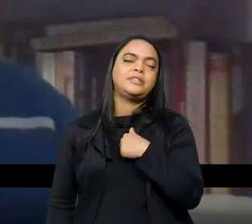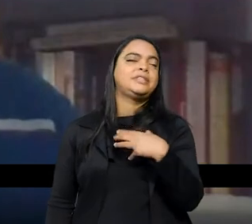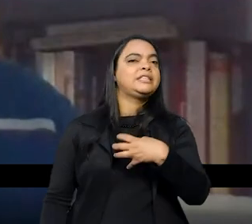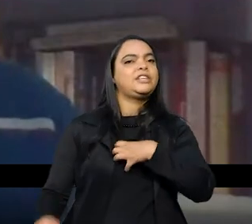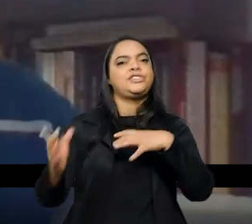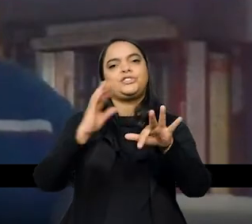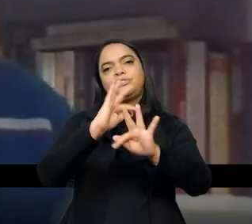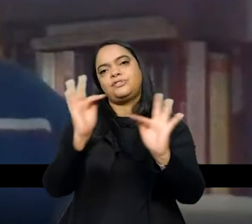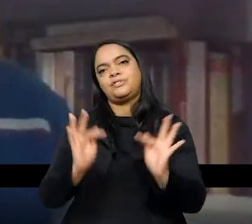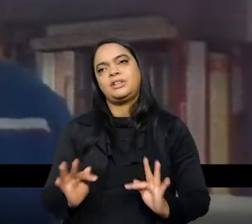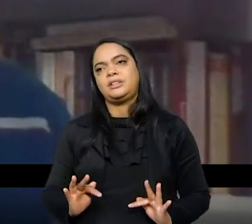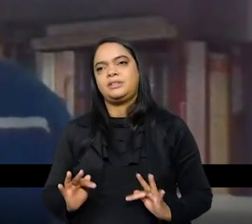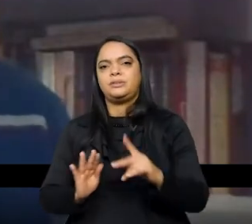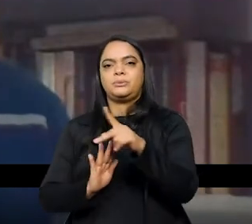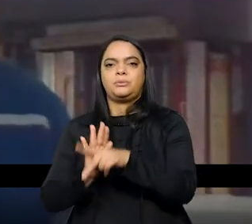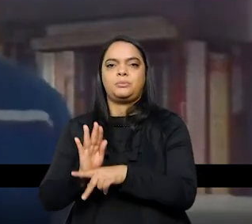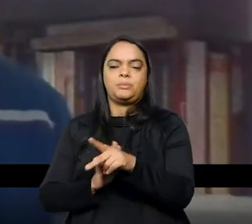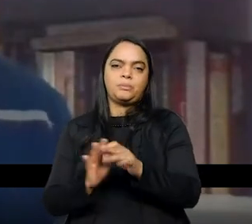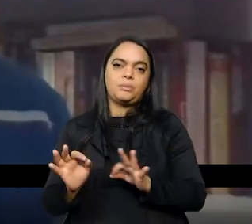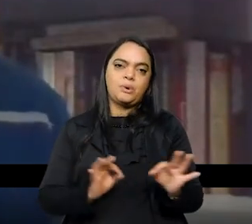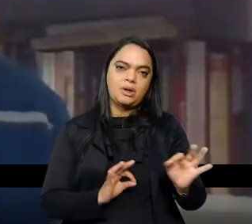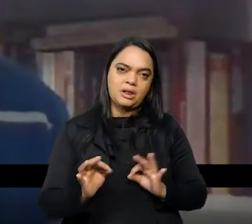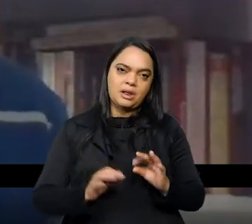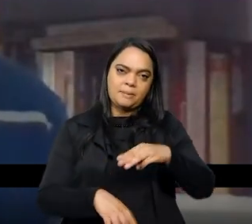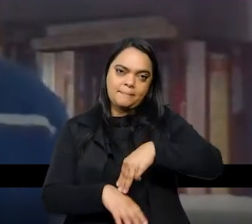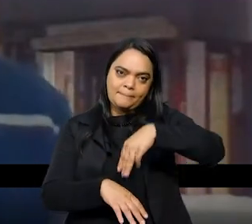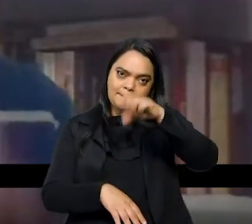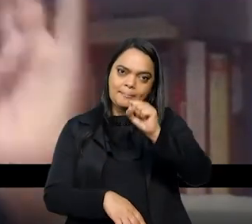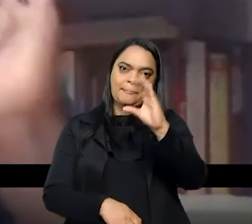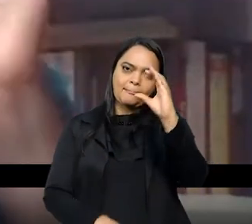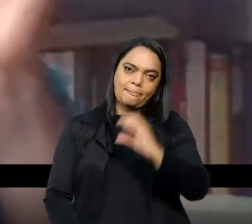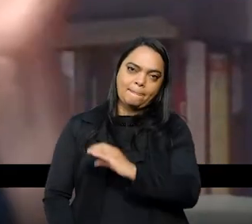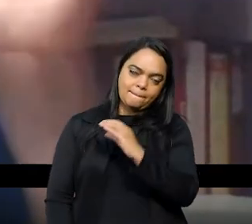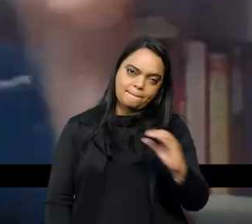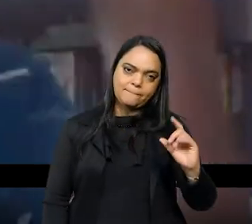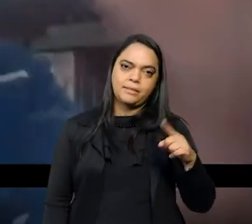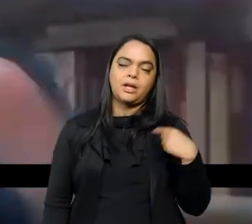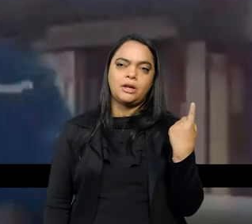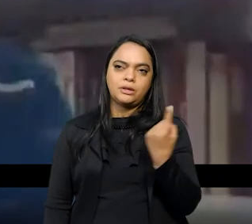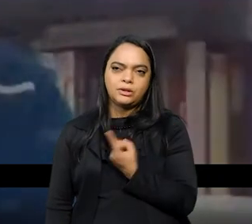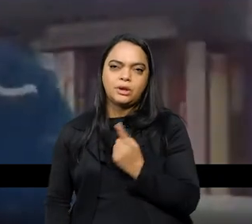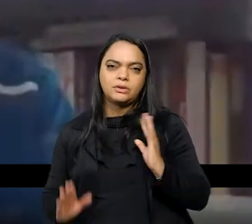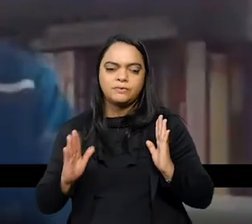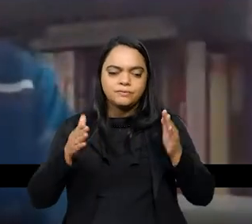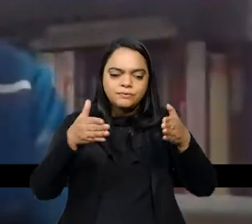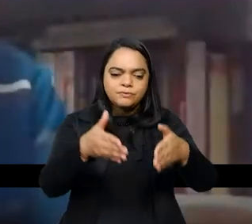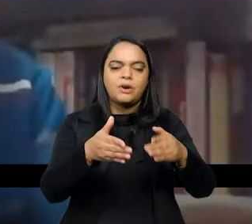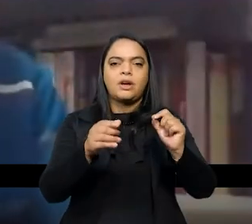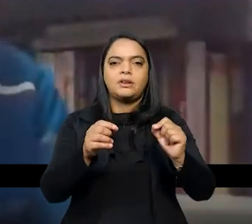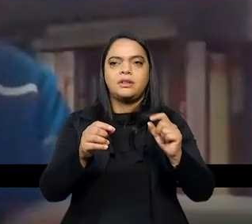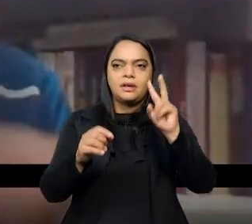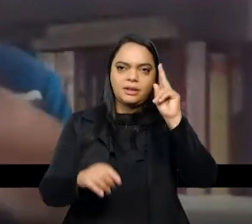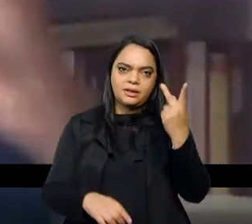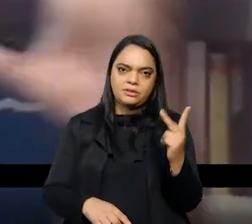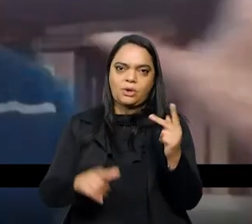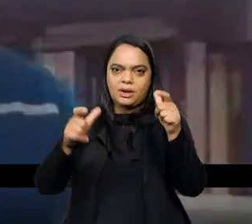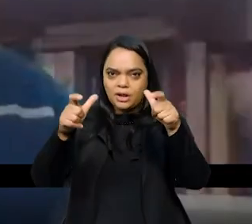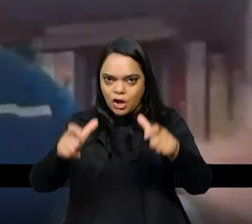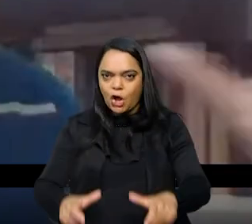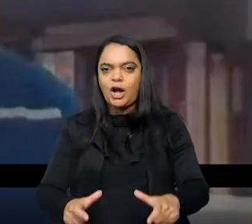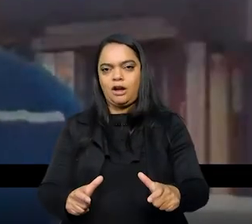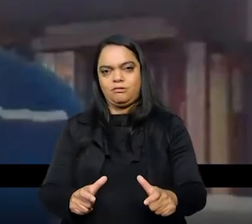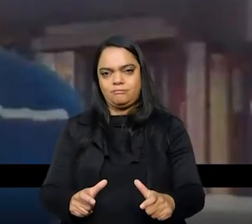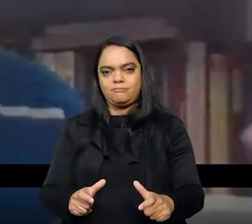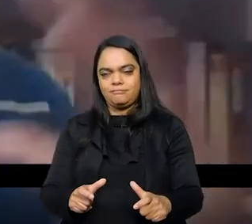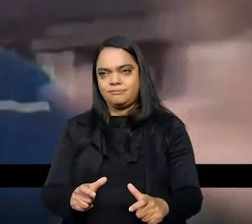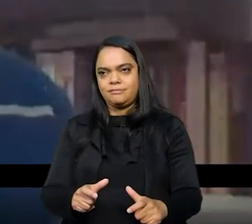de mestrado da Católica, porque a nossa área de concentração é justamente a história local. Né? Quando ele saía, eu disse,